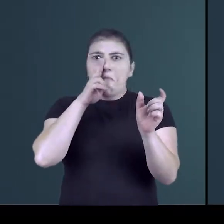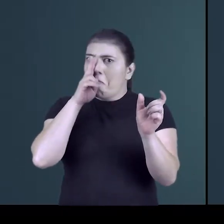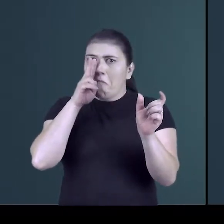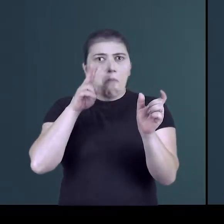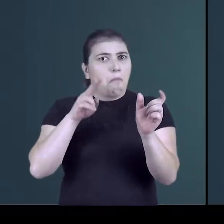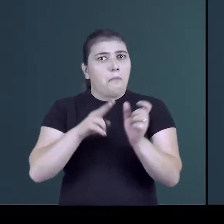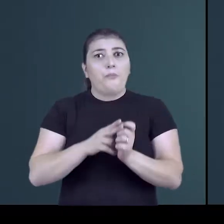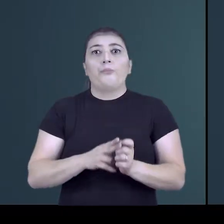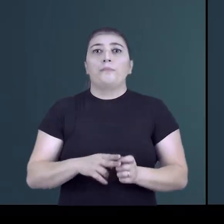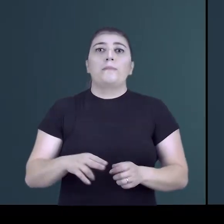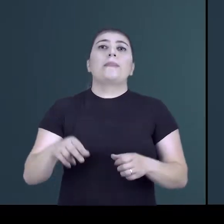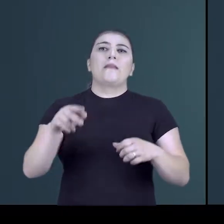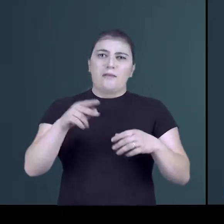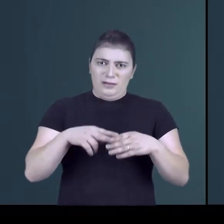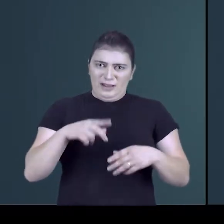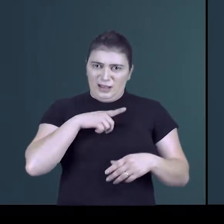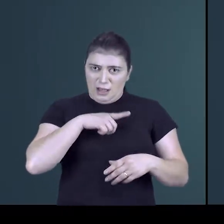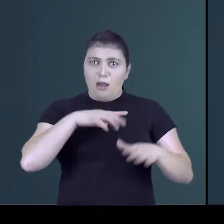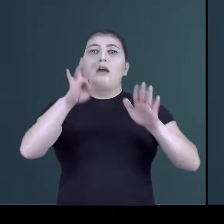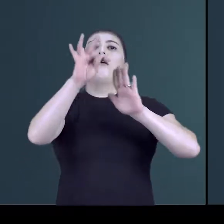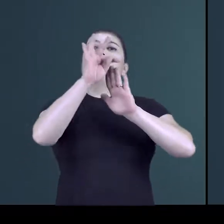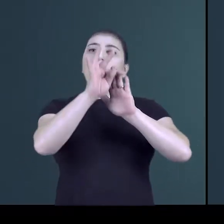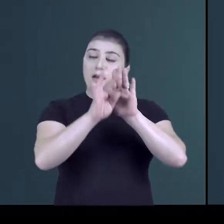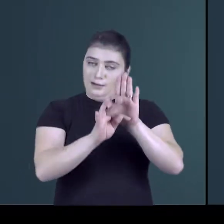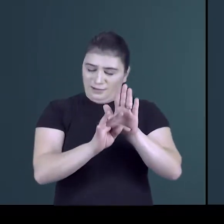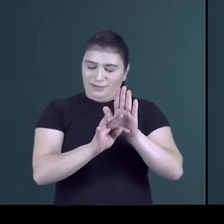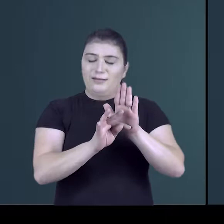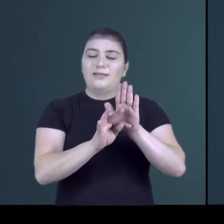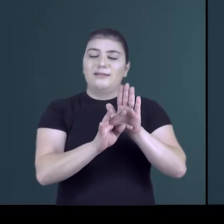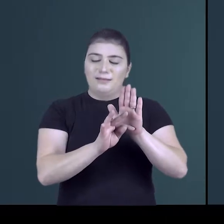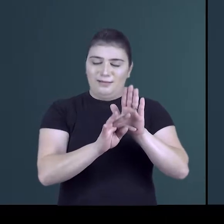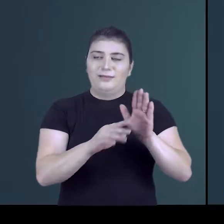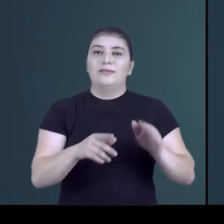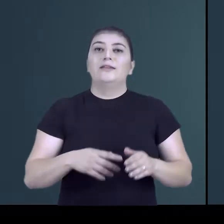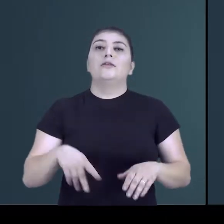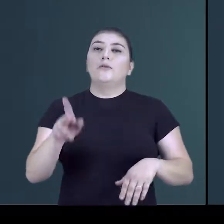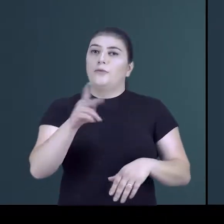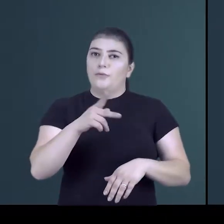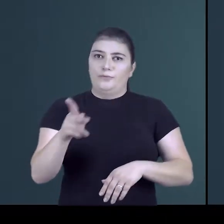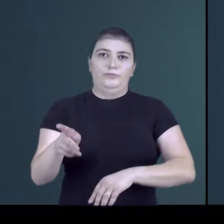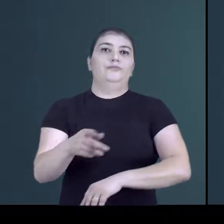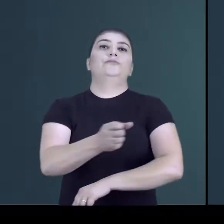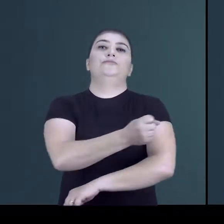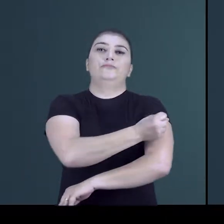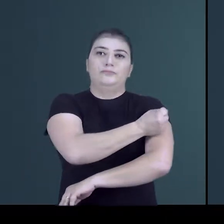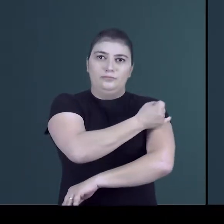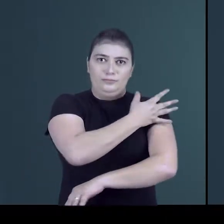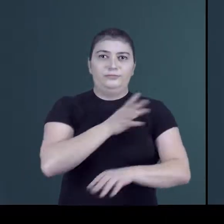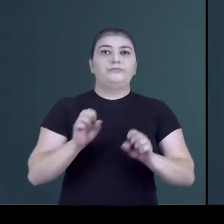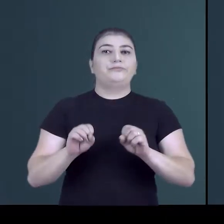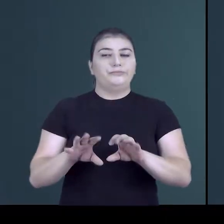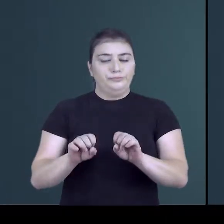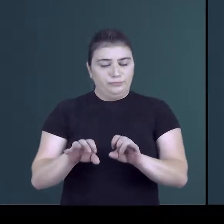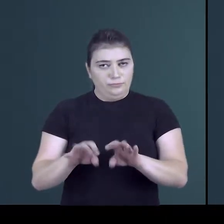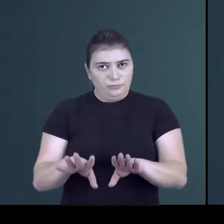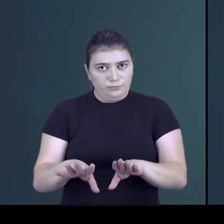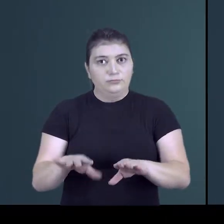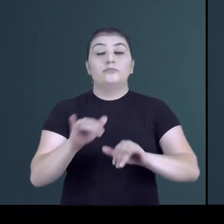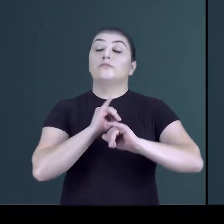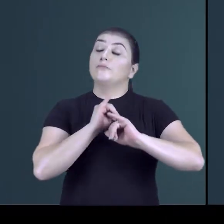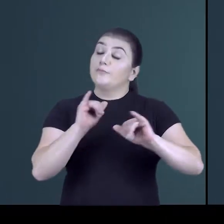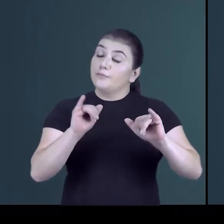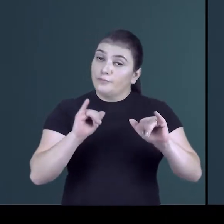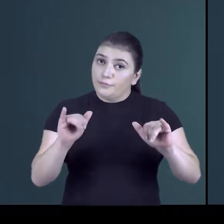comumente utilizados nas produções textuais e são eles que os professores do ensino fundamental informam,